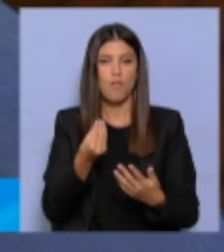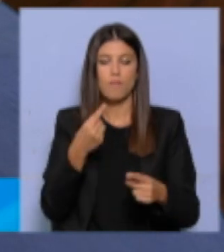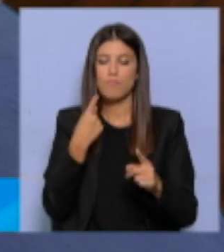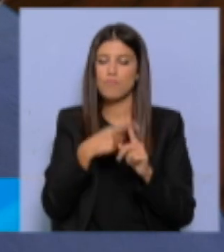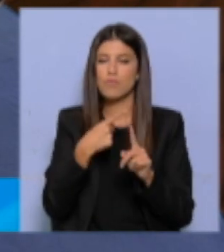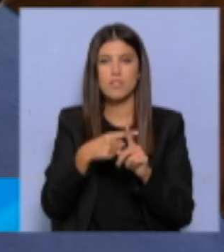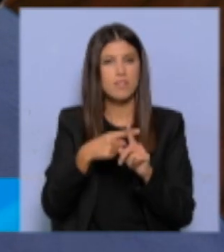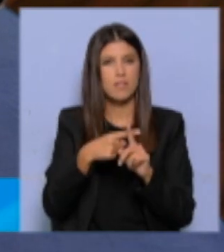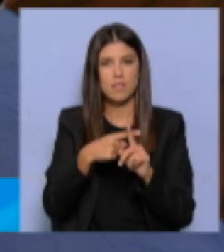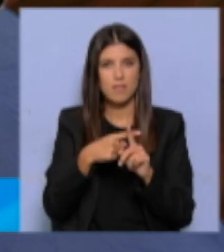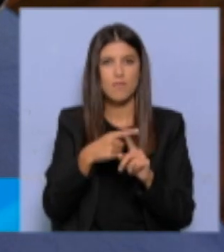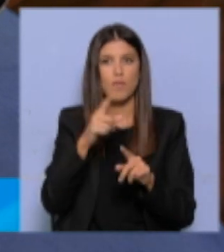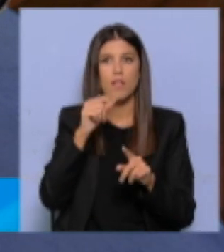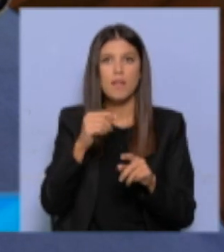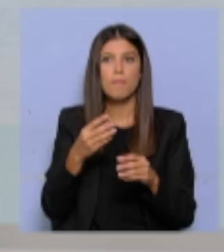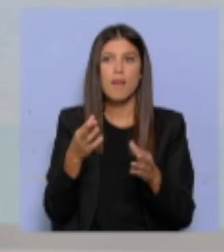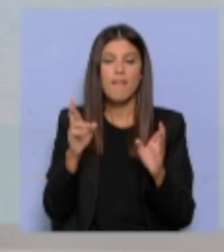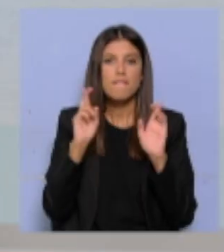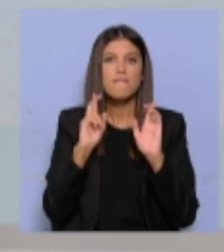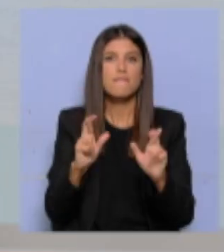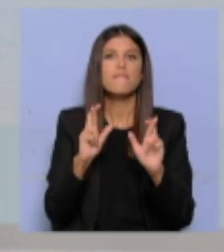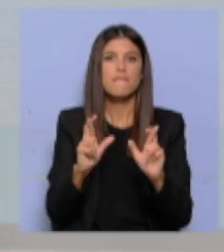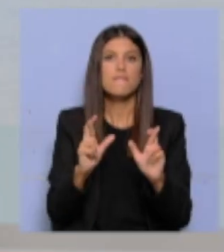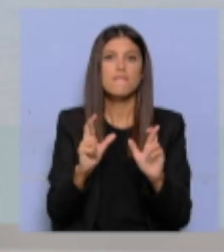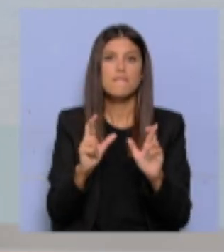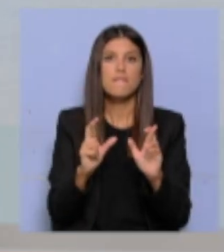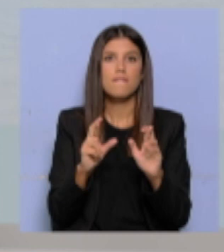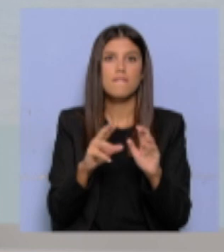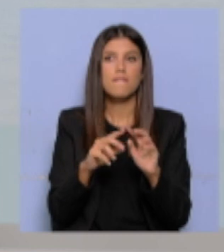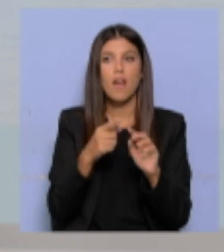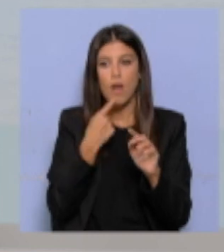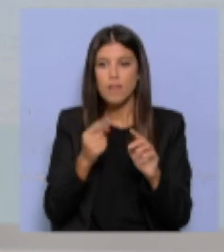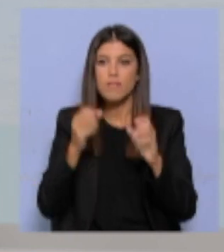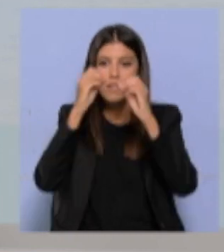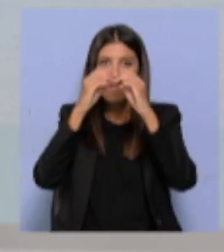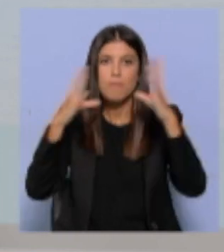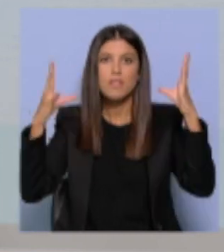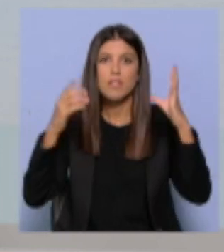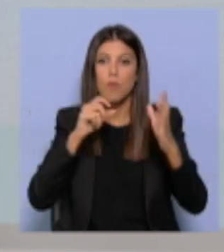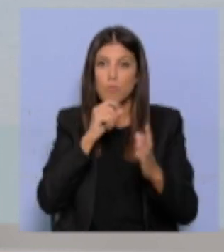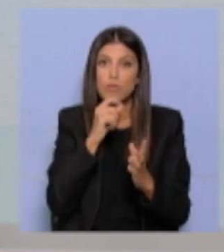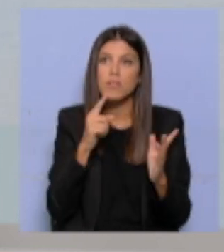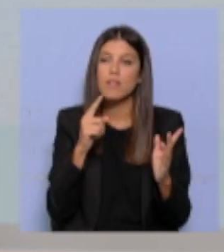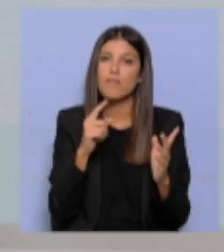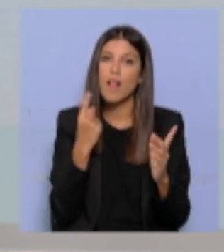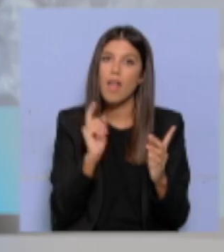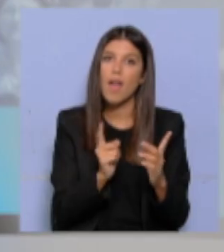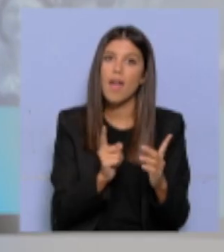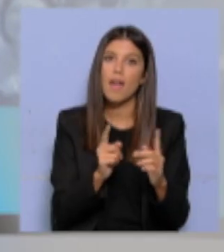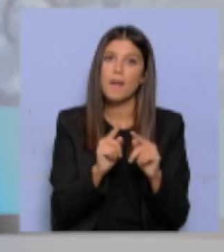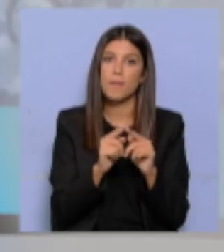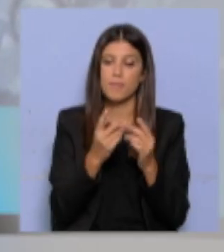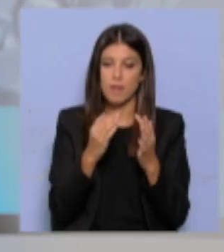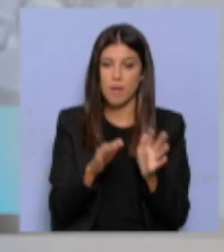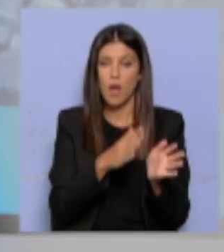grande esperança. Lá está, novamente, a imaginação do possível também passa por aí. Mas também já há experiências